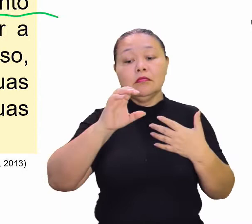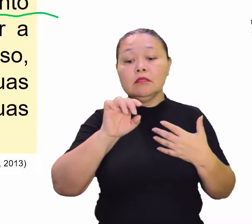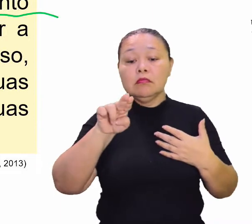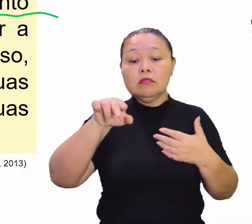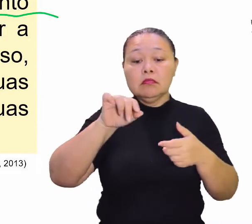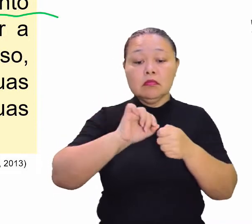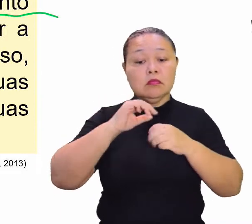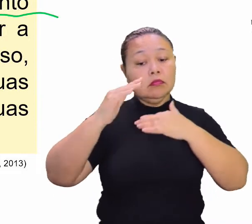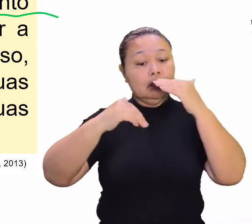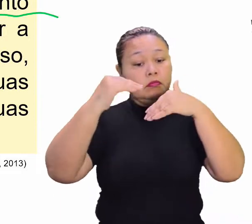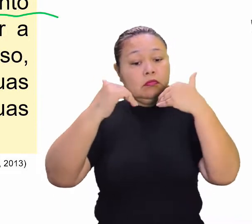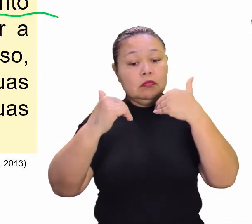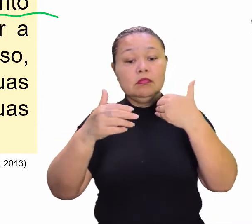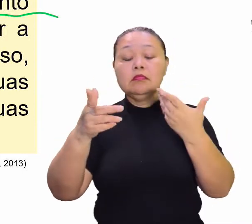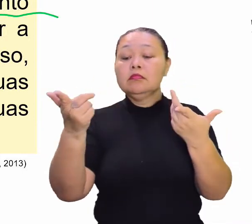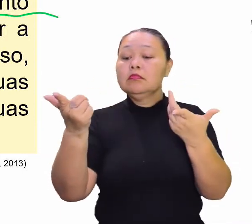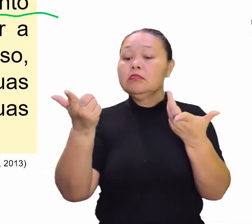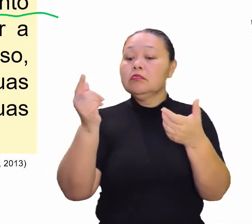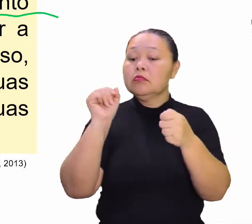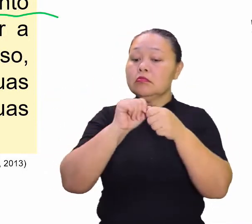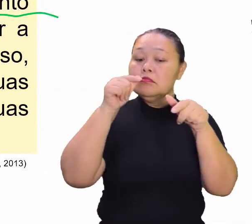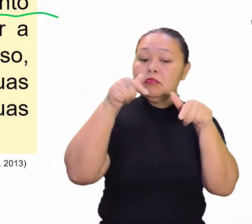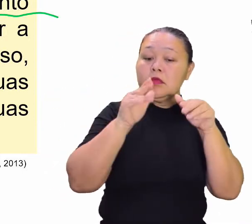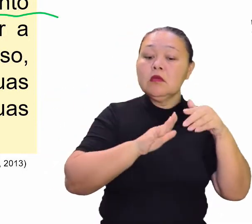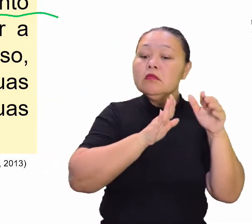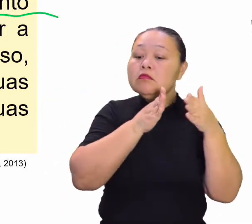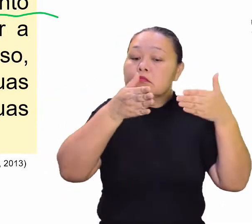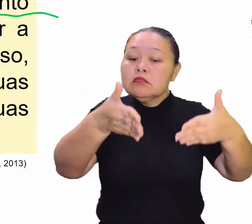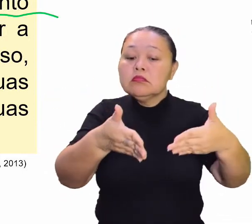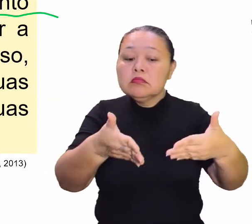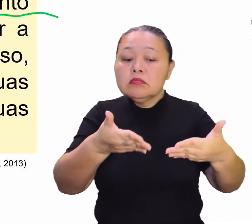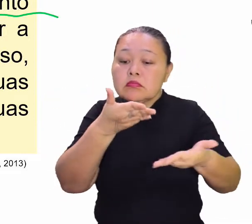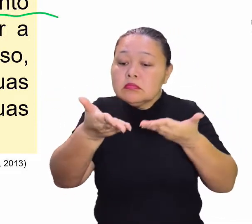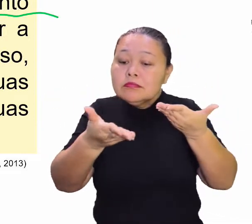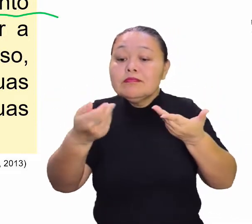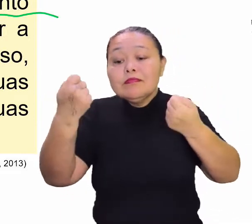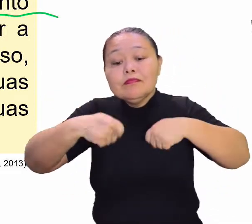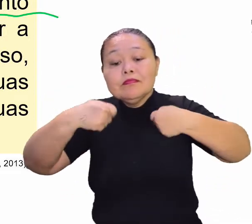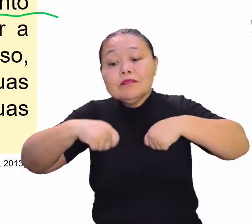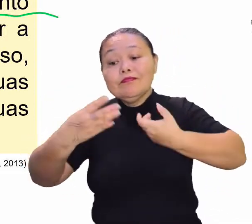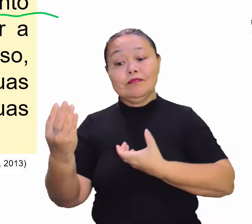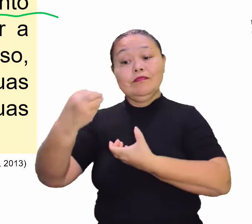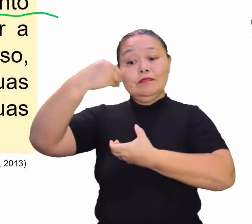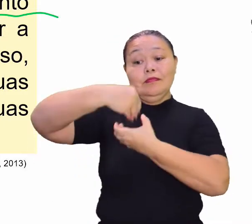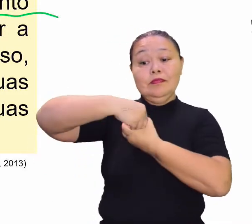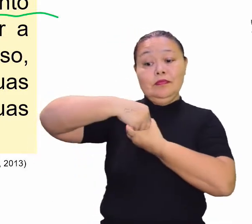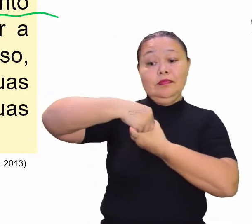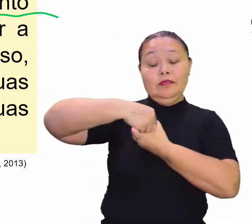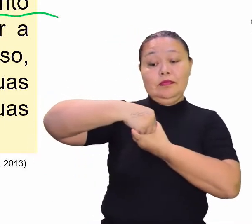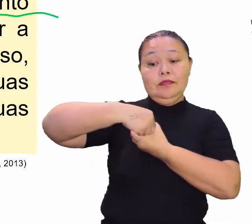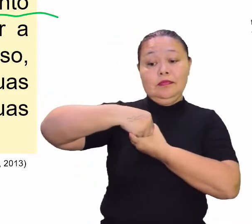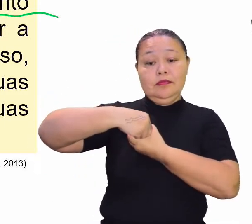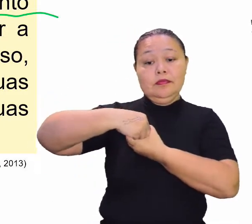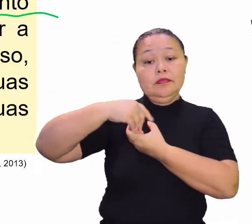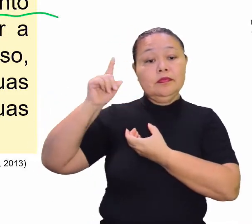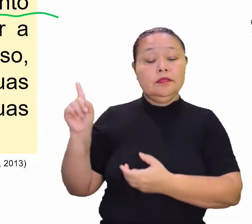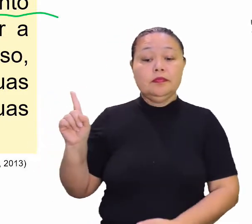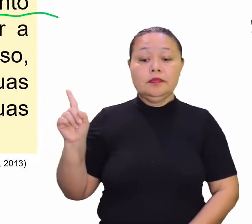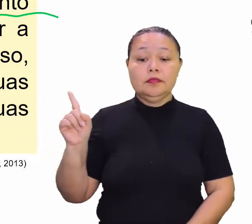as colônias desenvolveram suas atividades destinadas a atender suas necessidades internas. Isso é